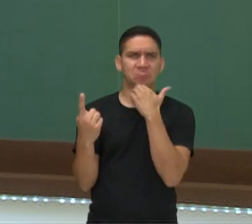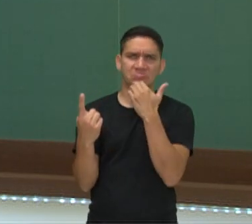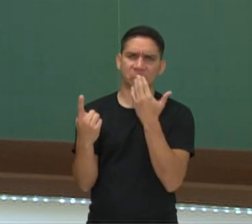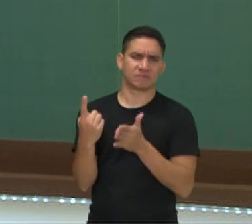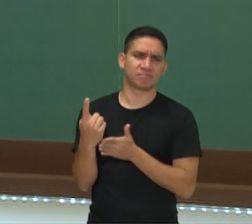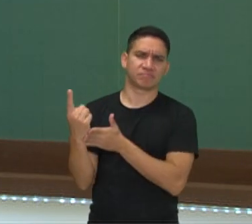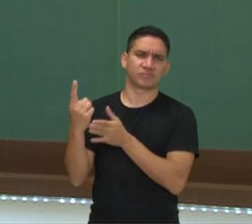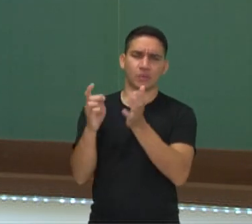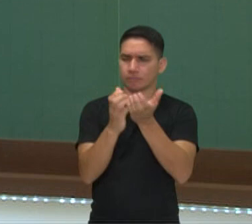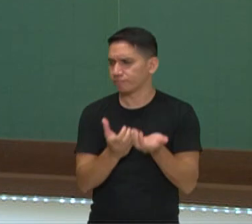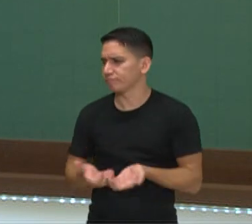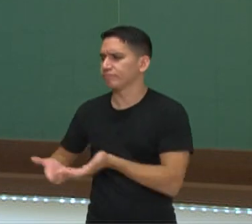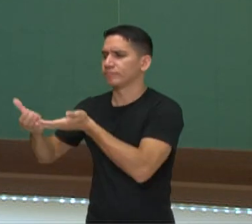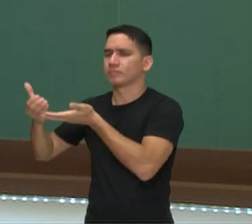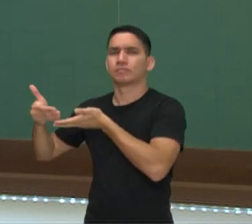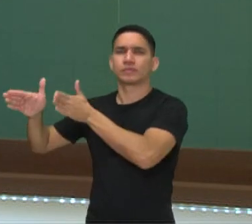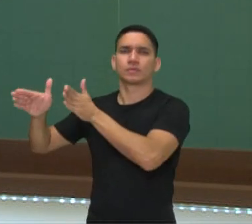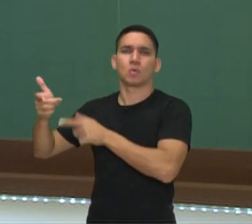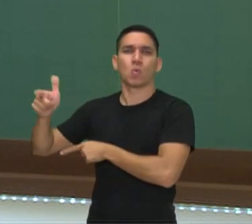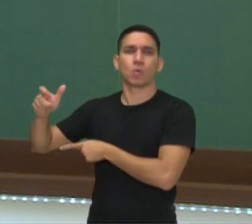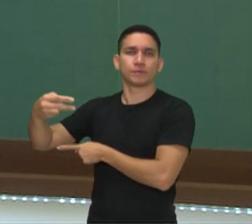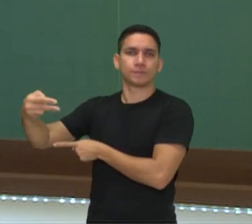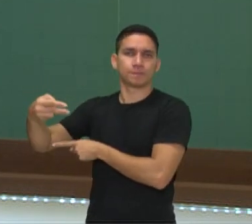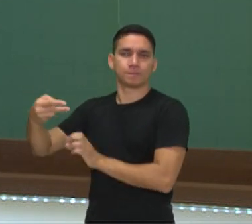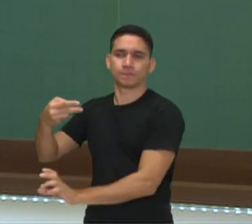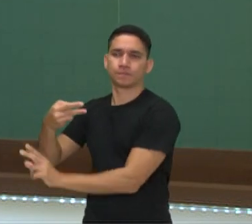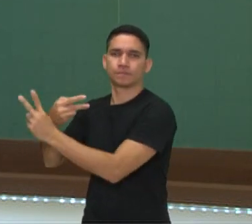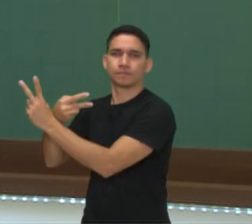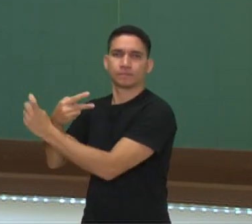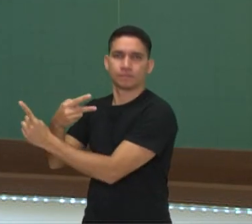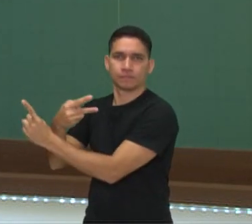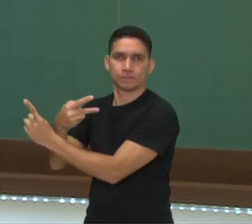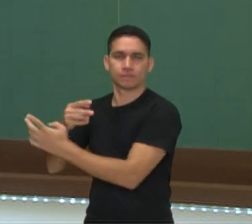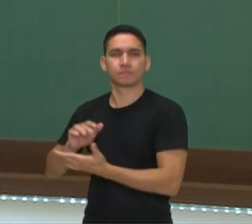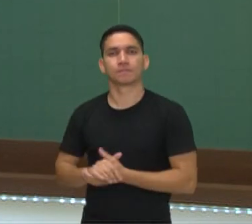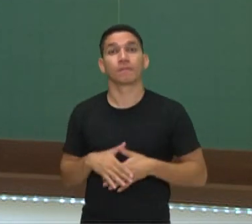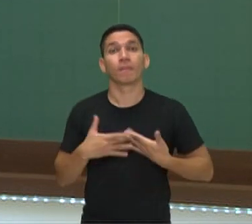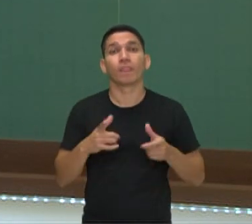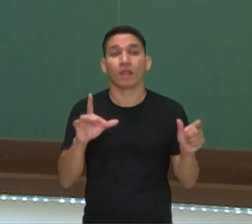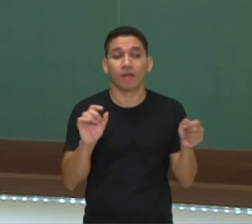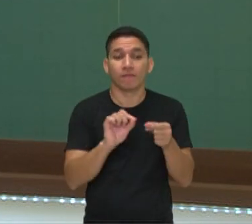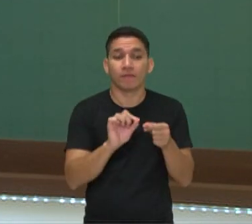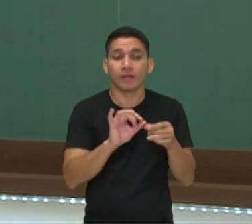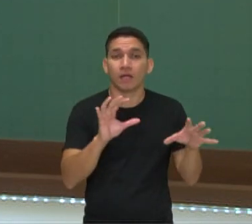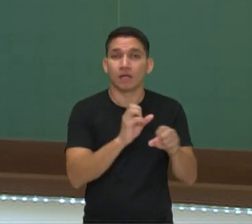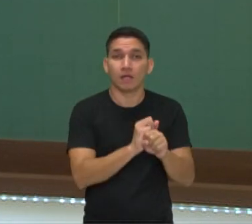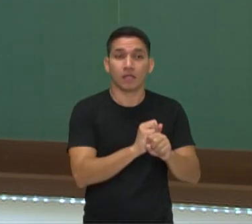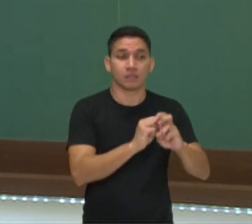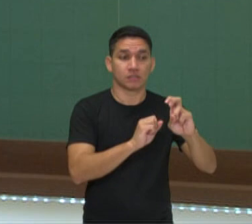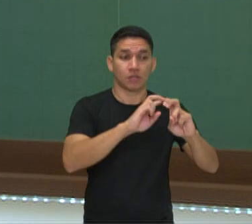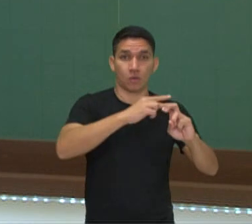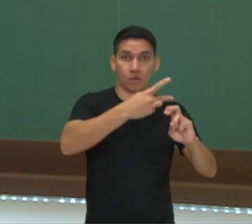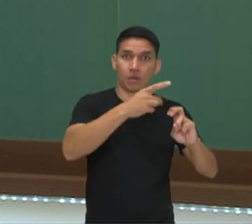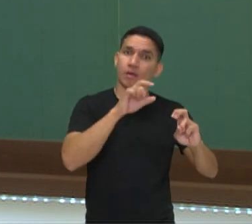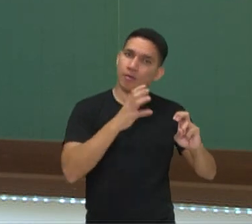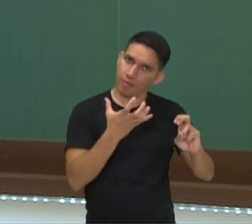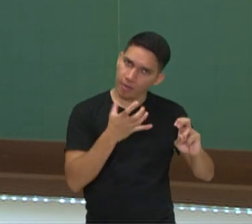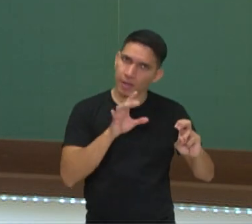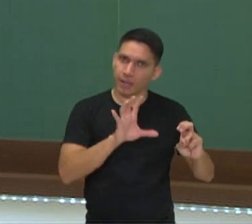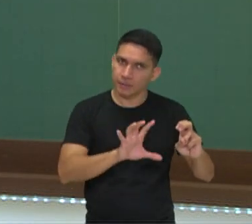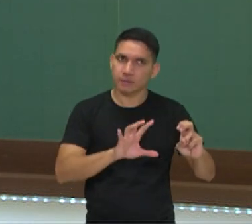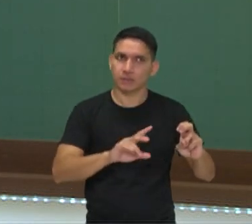Eu jogo ele para o outro lado, ok? Aí, nós somamos o 5 ao quadrado, que é o que eu quero, em ambos